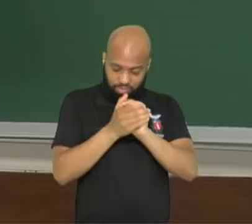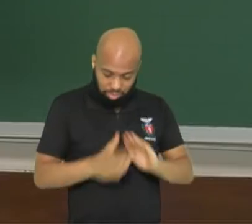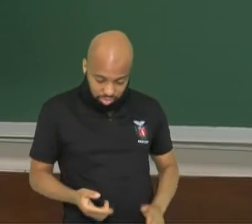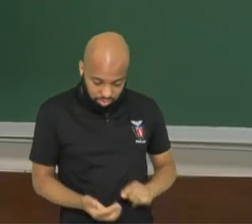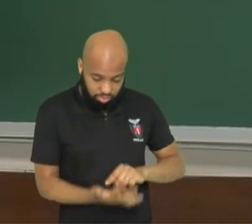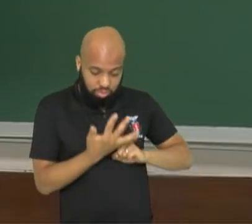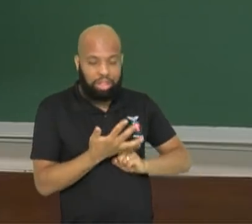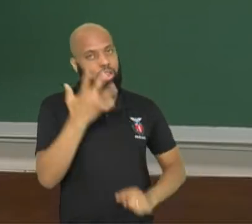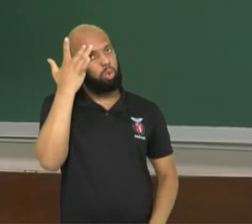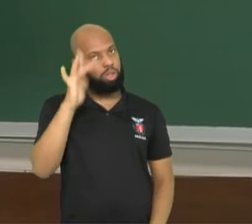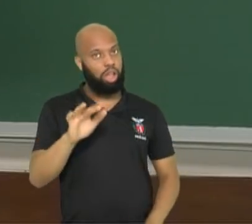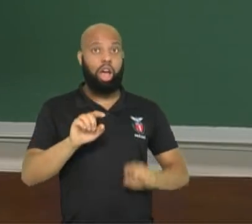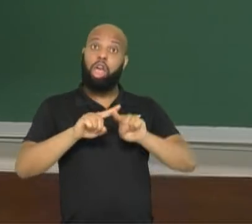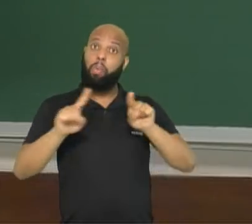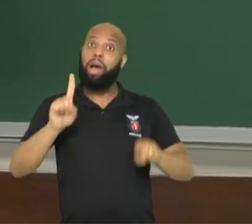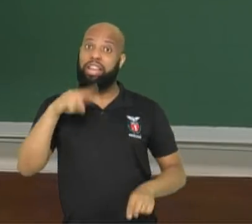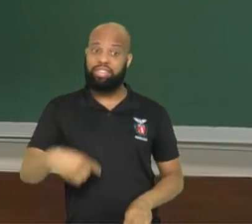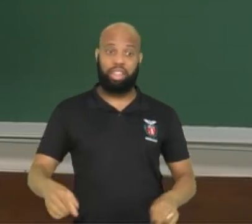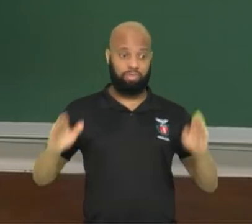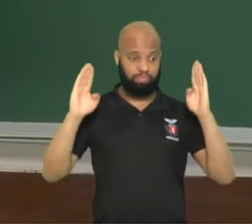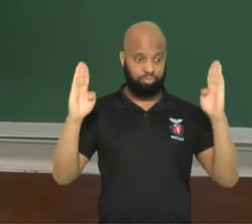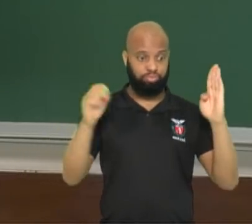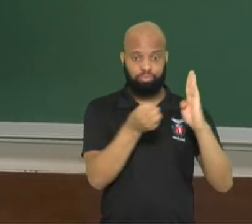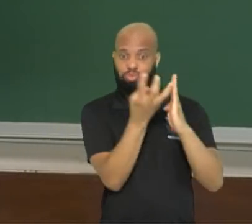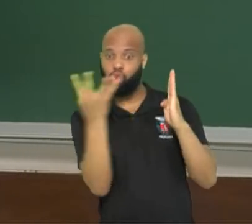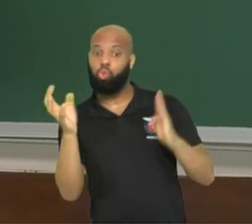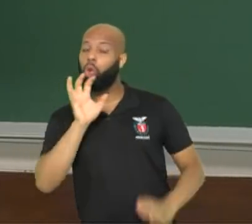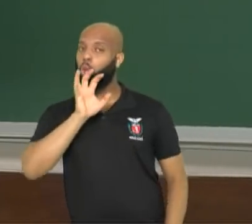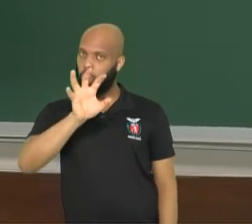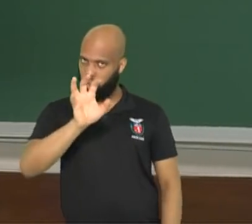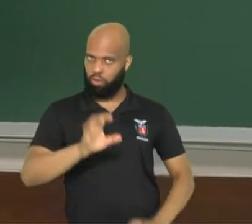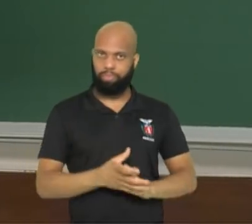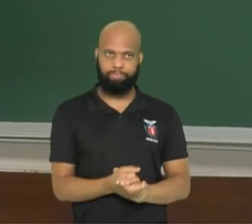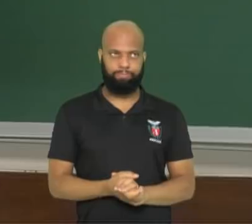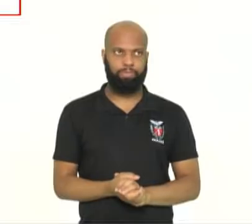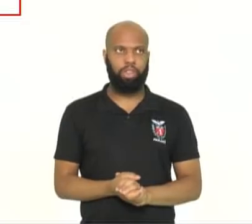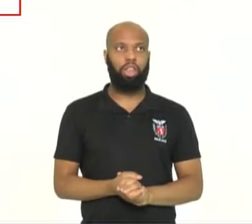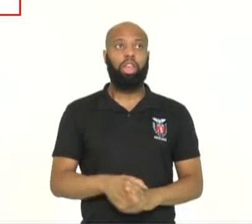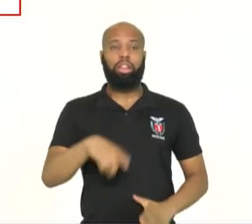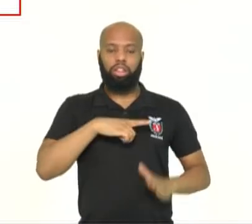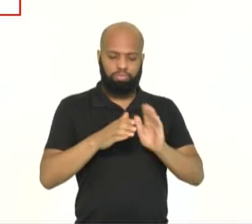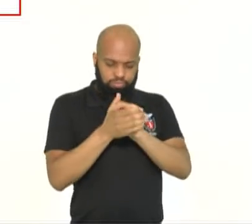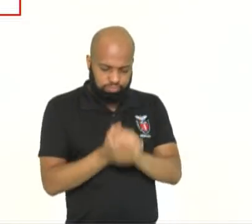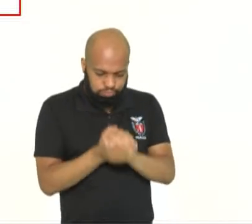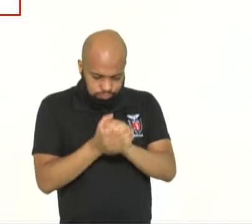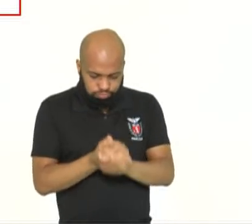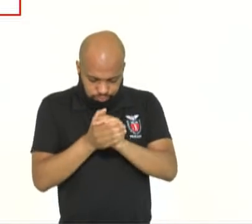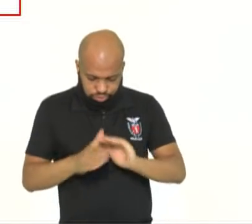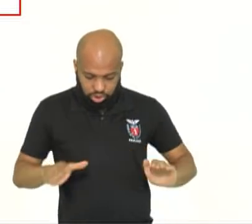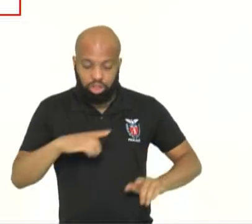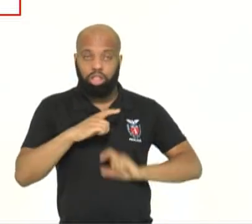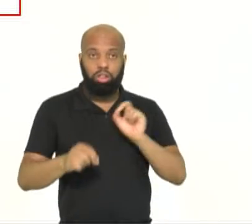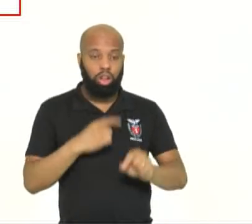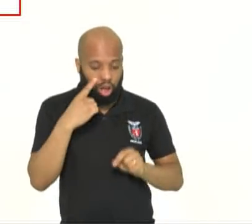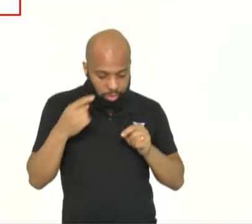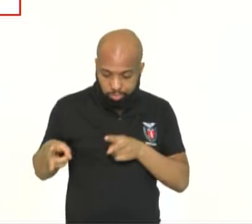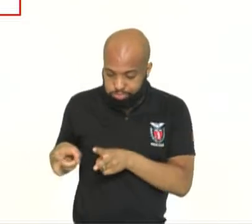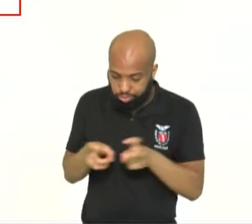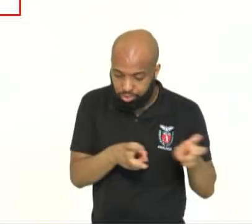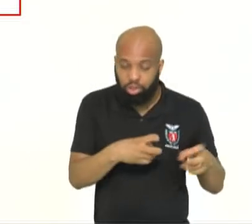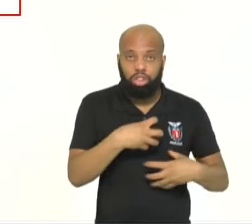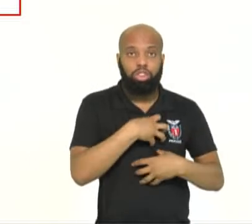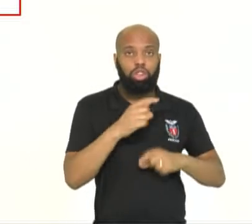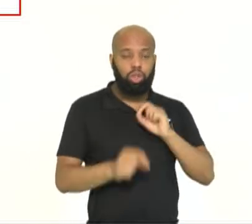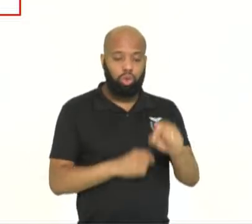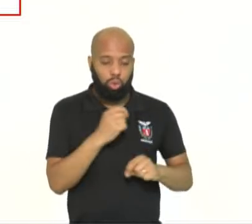sabe que vai ser um desses resultados, tá? Ok? Então, o lançamento de um dado e a observação da